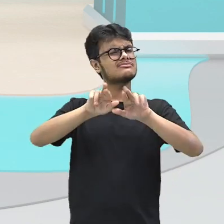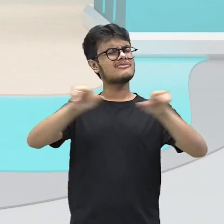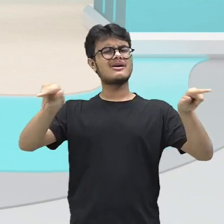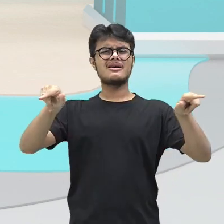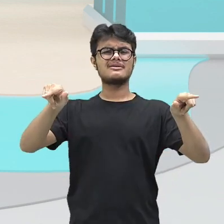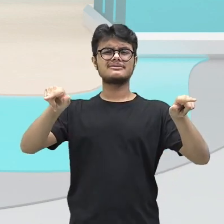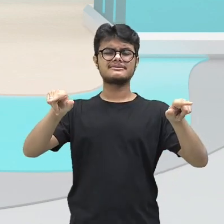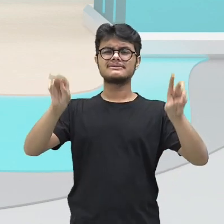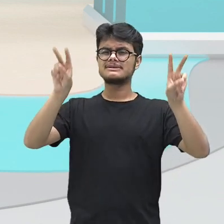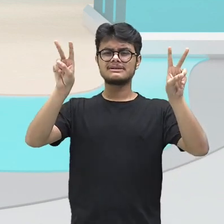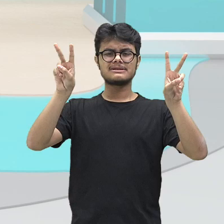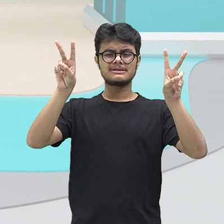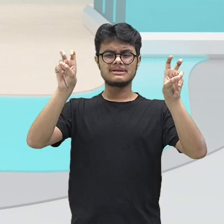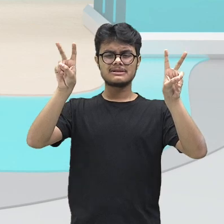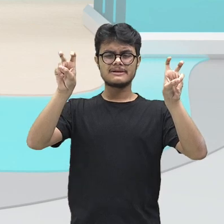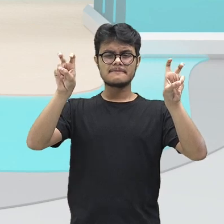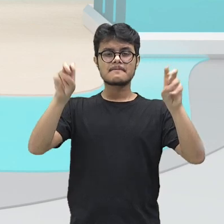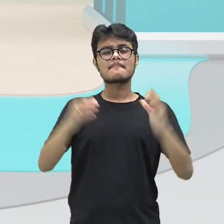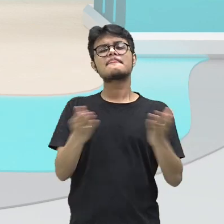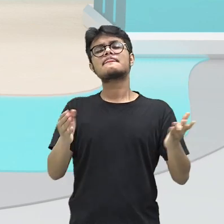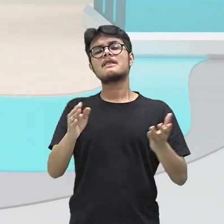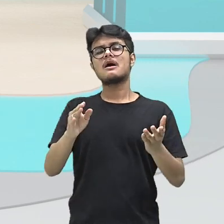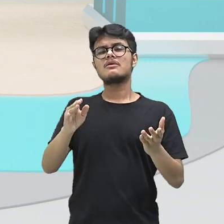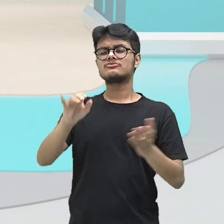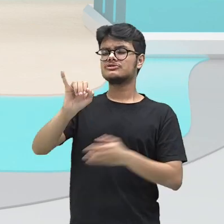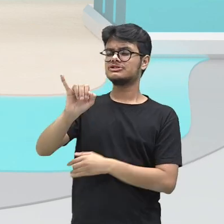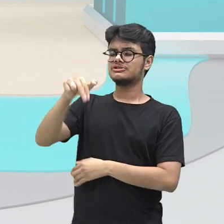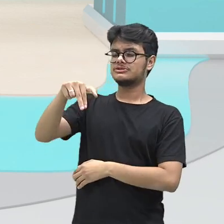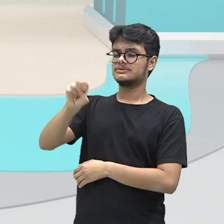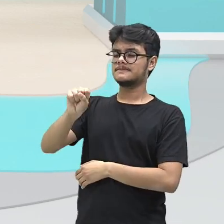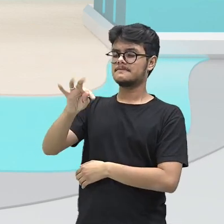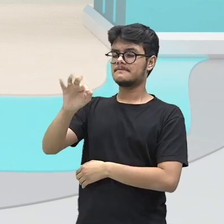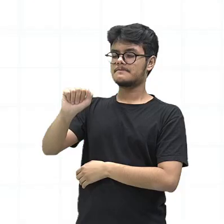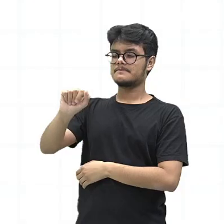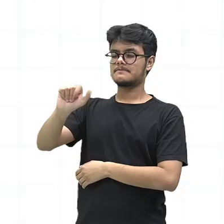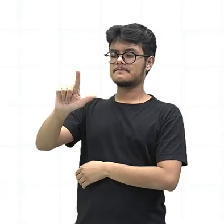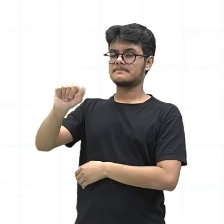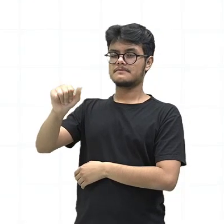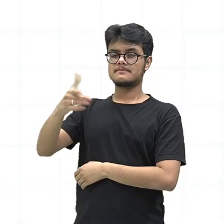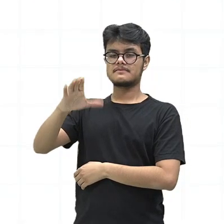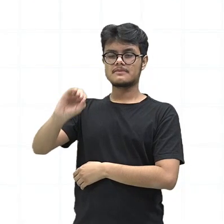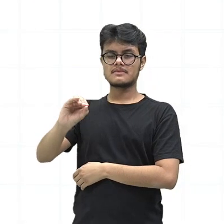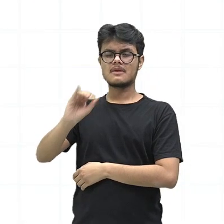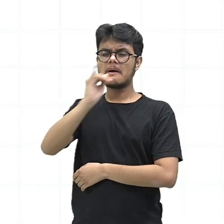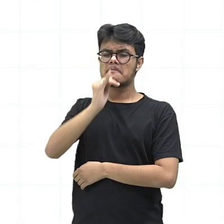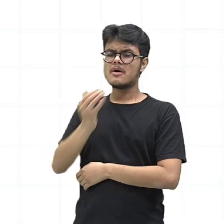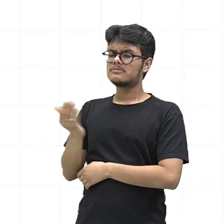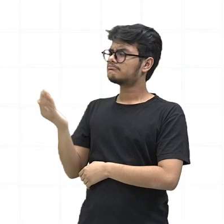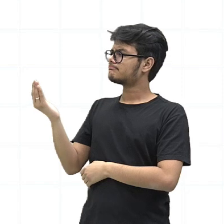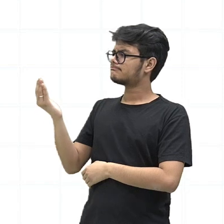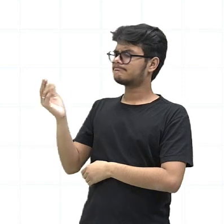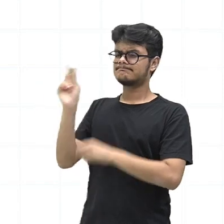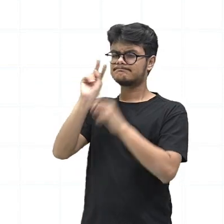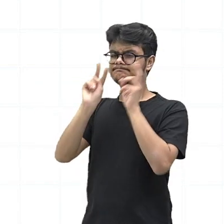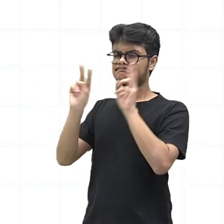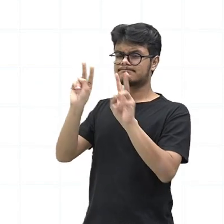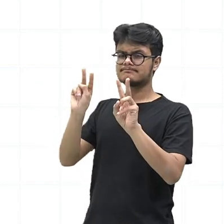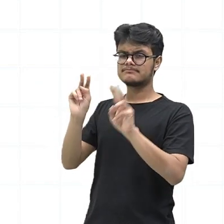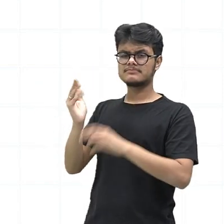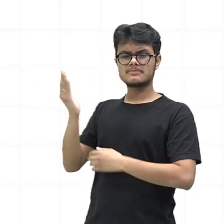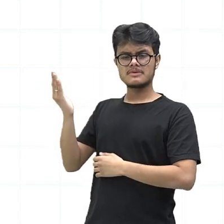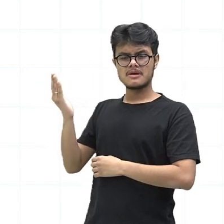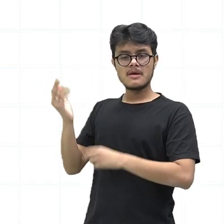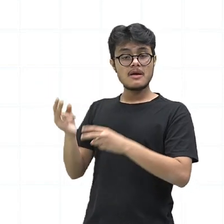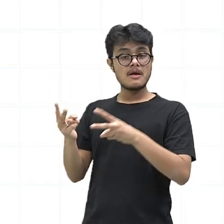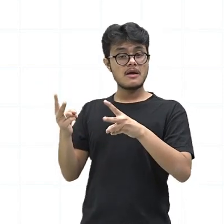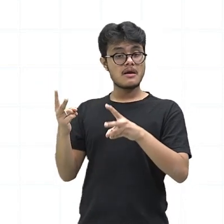termo instalação ele acaba sendo mais geral. A gente vai ver agora uma imagem de uma instalação, olha só, a gente está percebendo aí que é